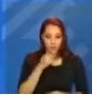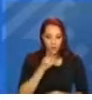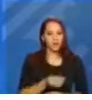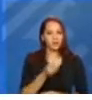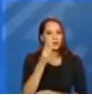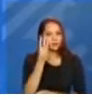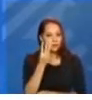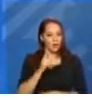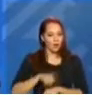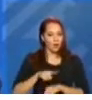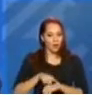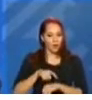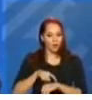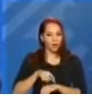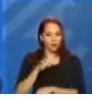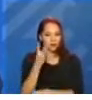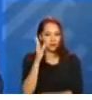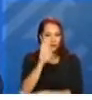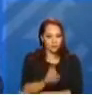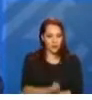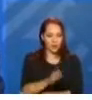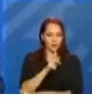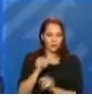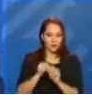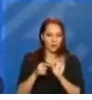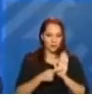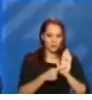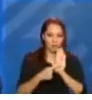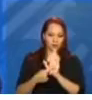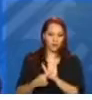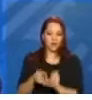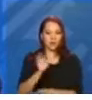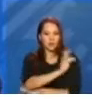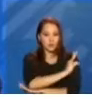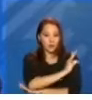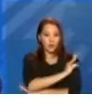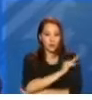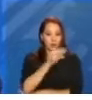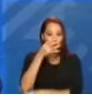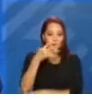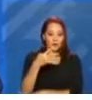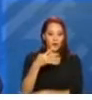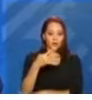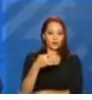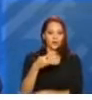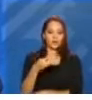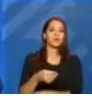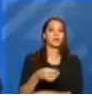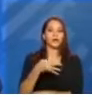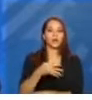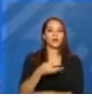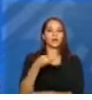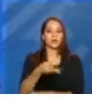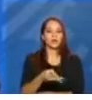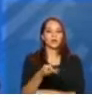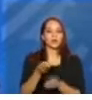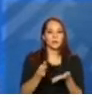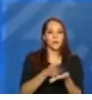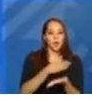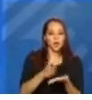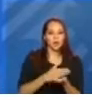15h faremos uma apresentação que é essa, técnica, com 43 páginas, 4